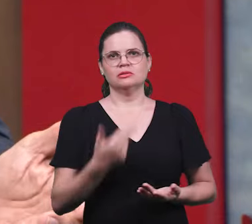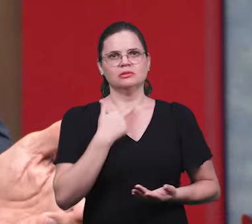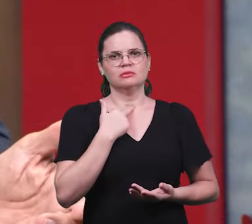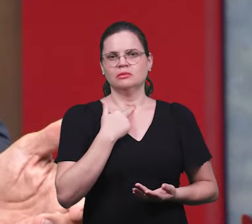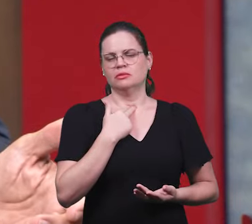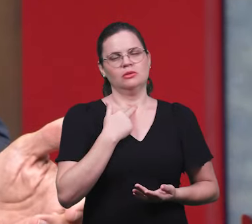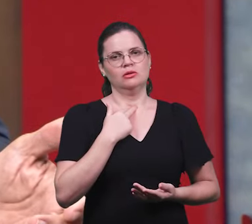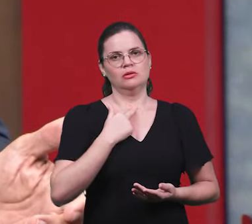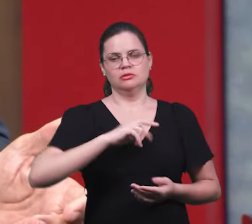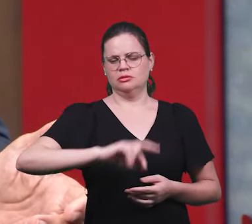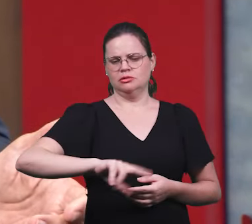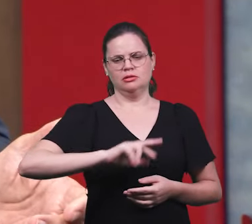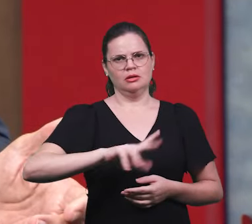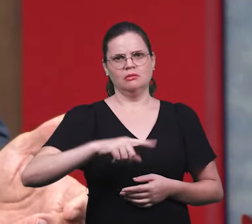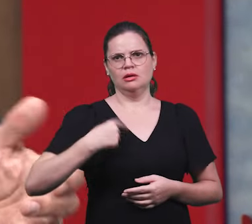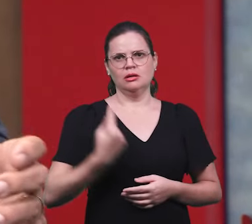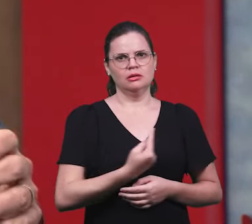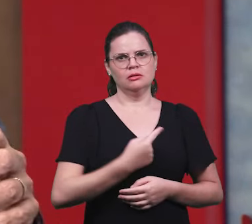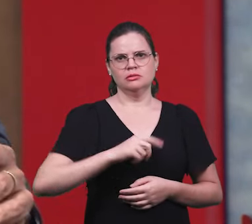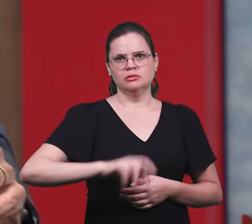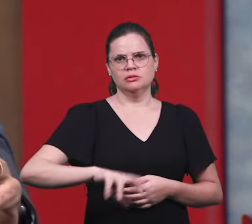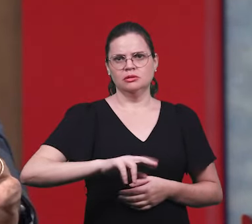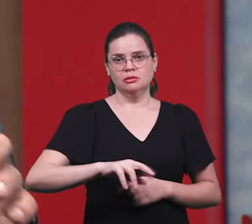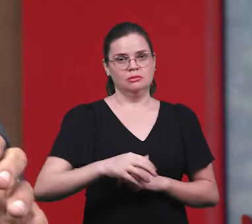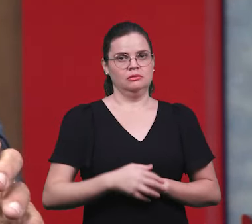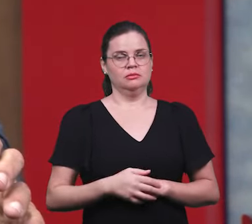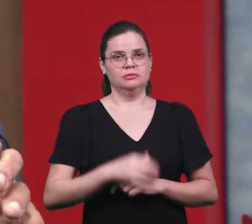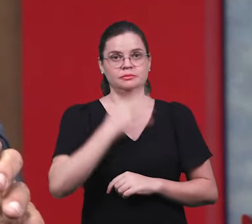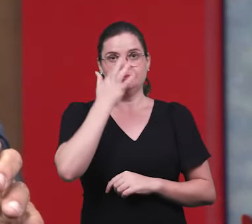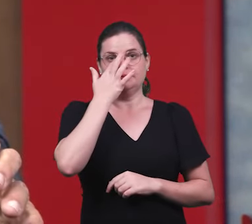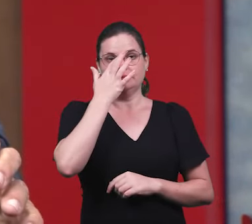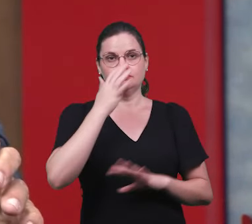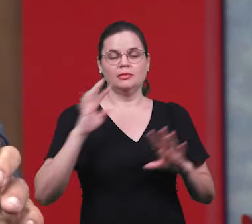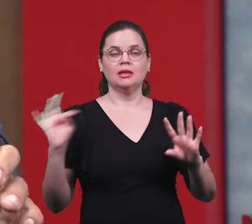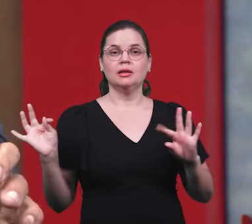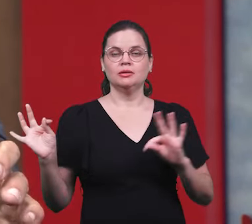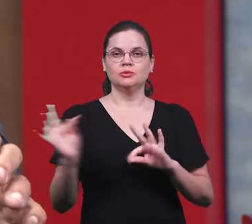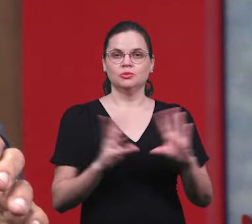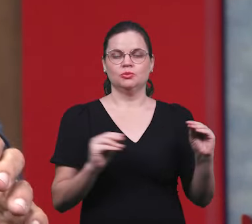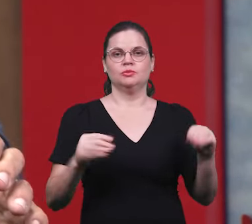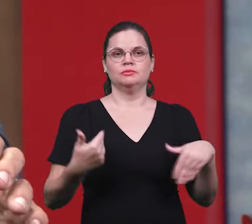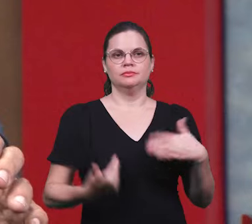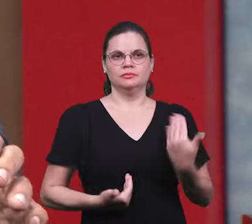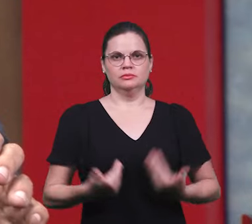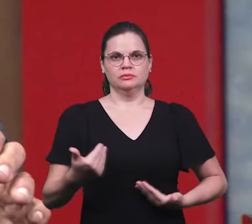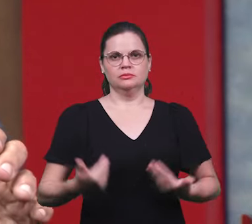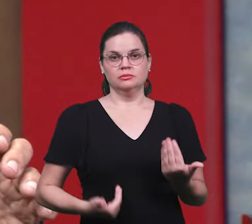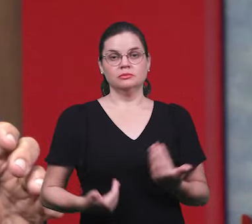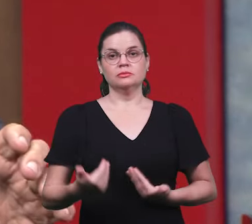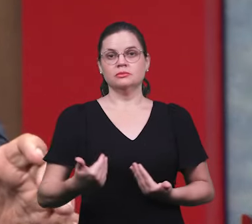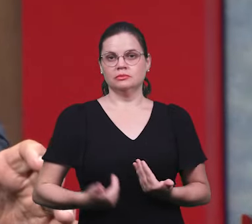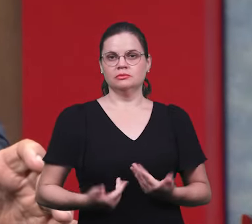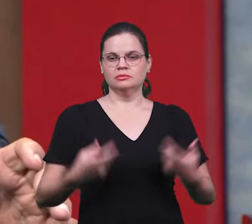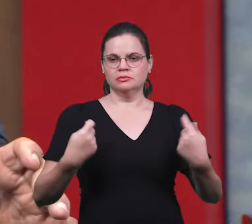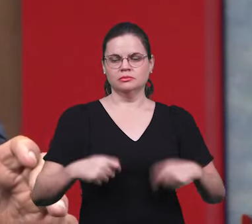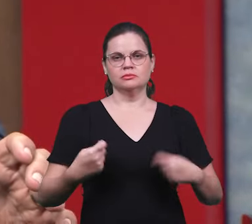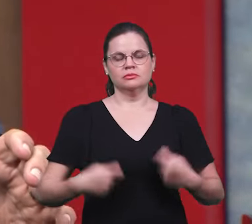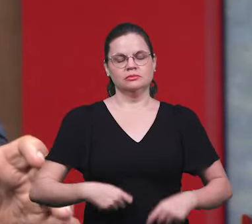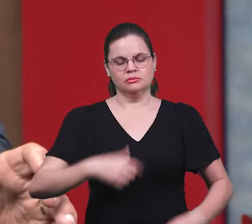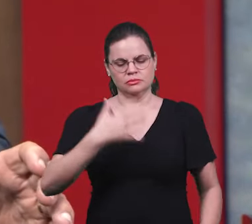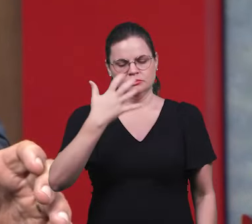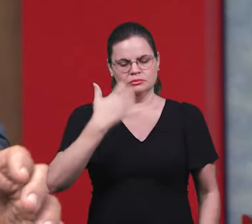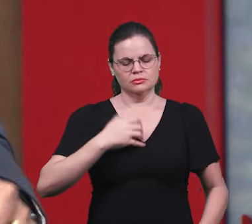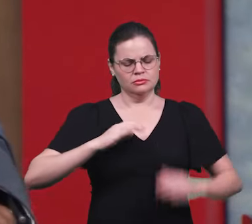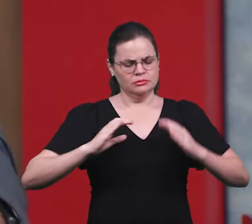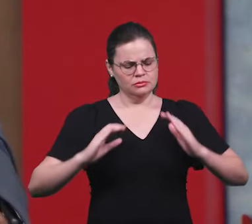nossa conduta. O servo de Deus, em tudo, nós nos pautamos pela sobriedade, é